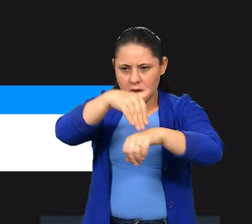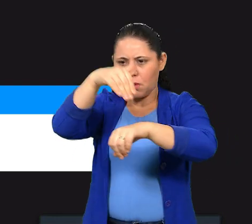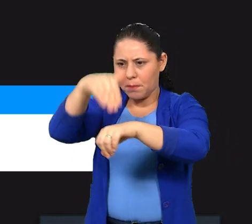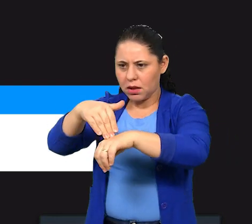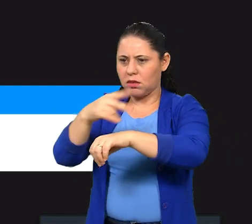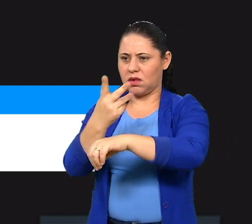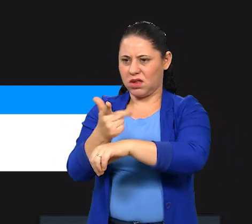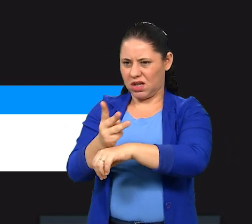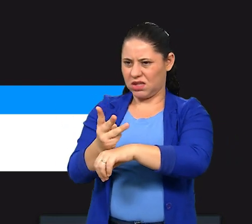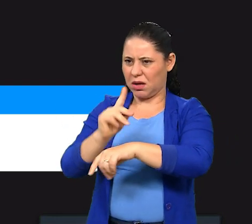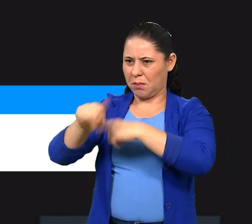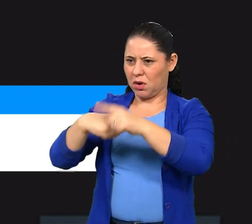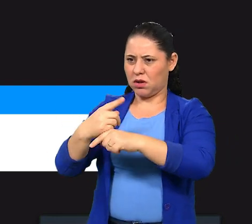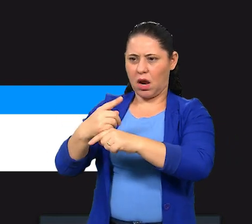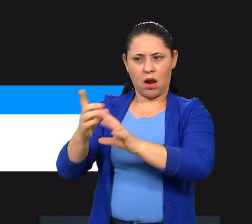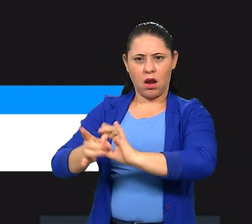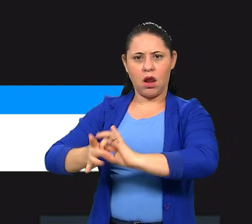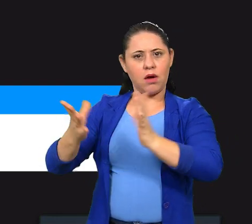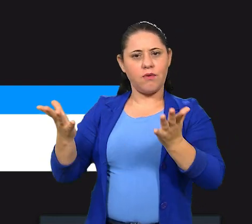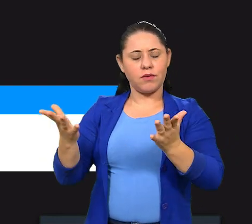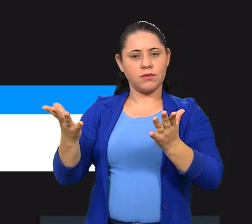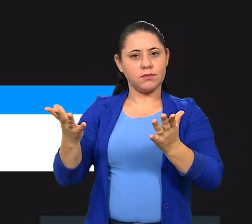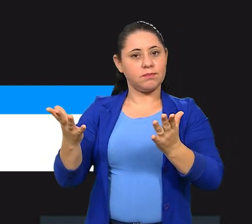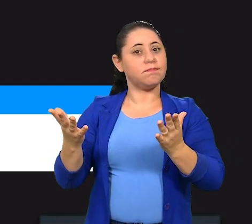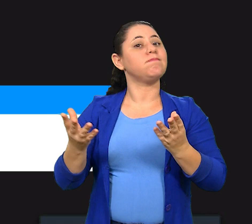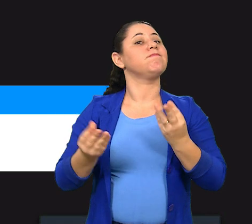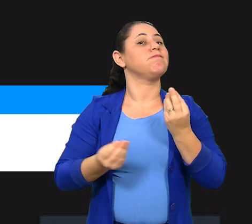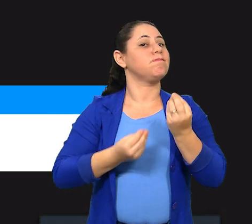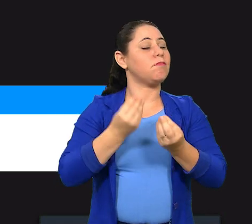condenado em três instância